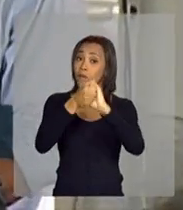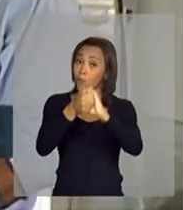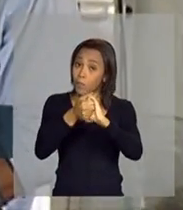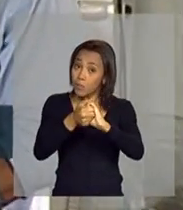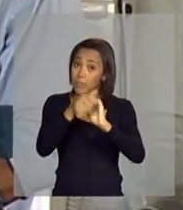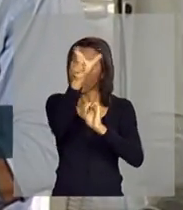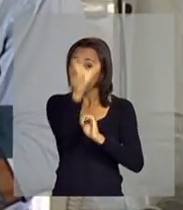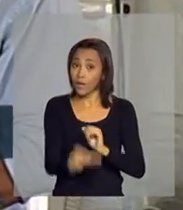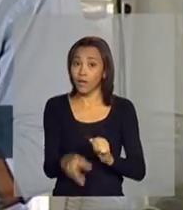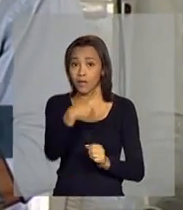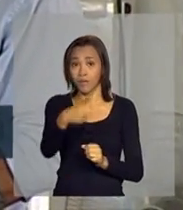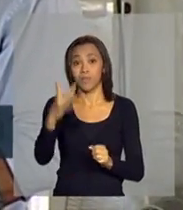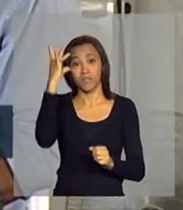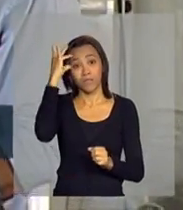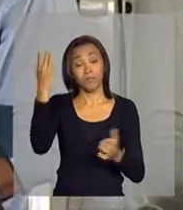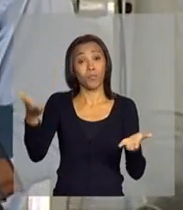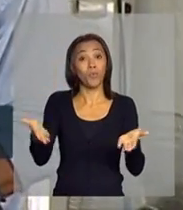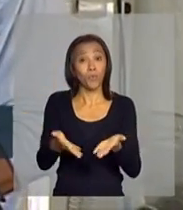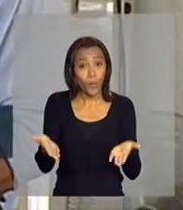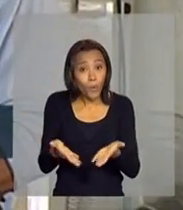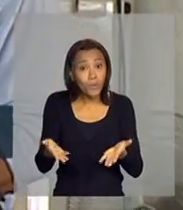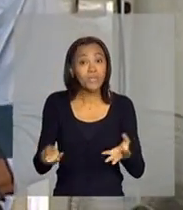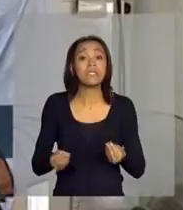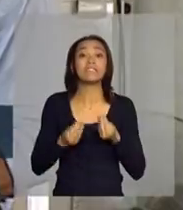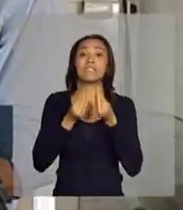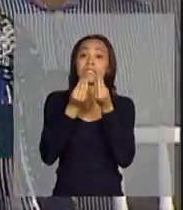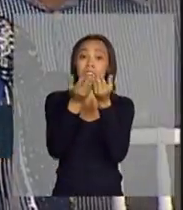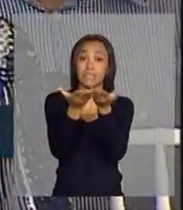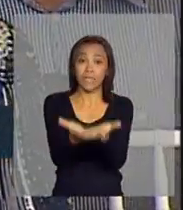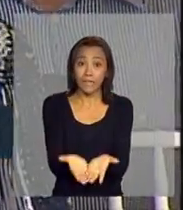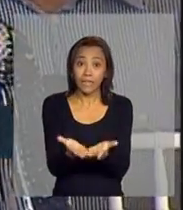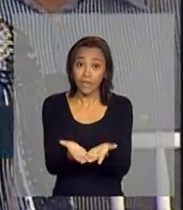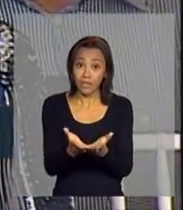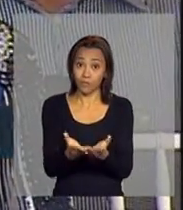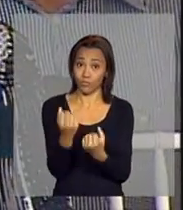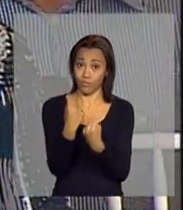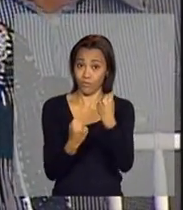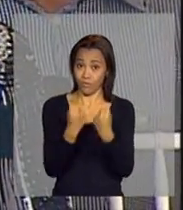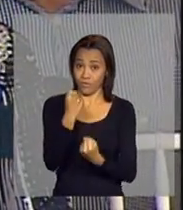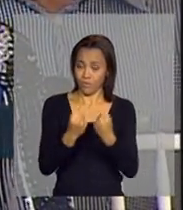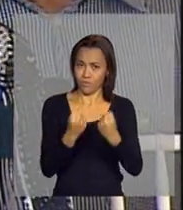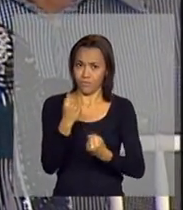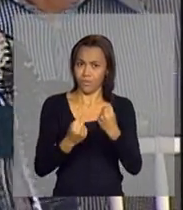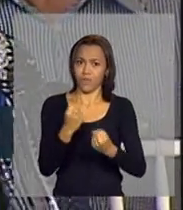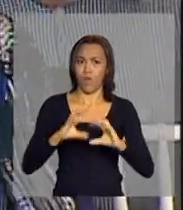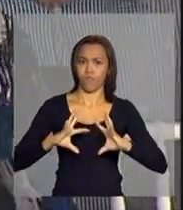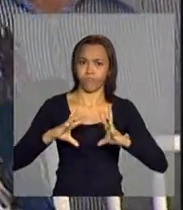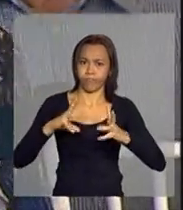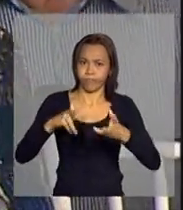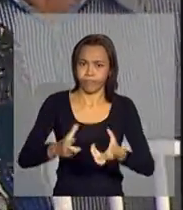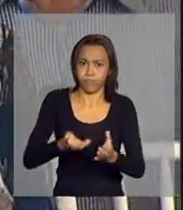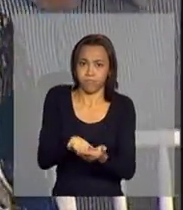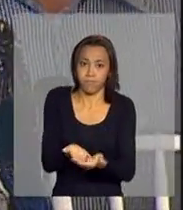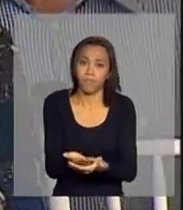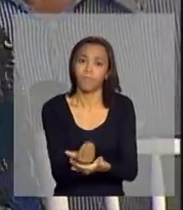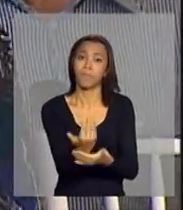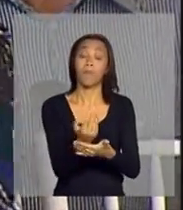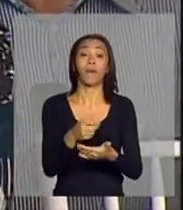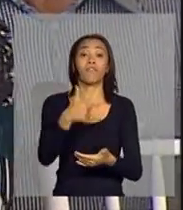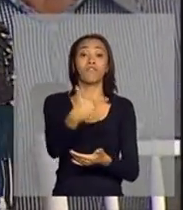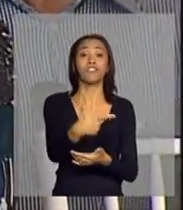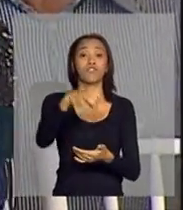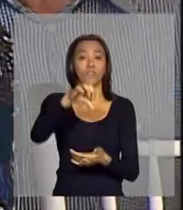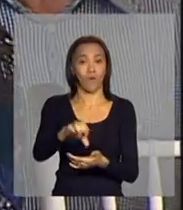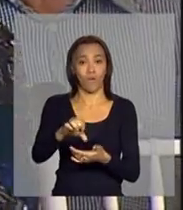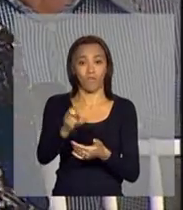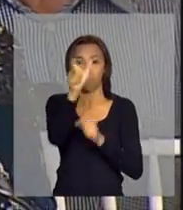Rousseff por hoje estar entregando as retroescavadeiras para 29 prefeitos aqui